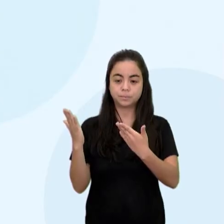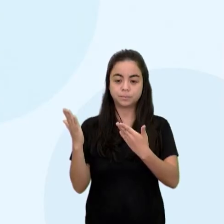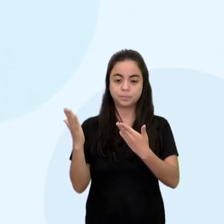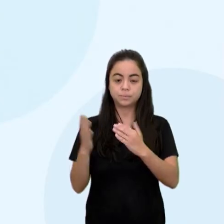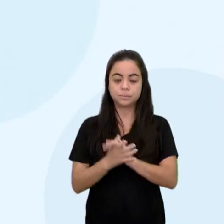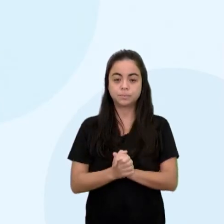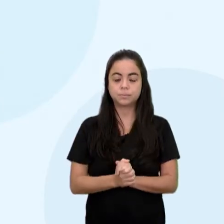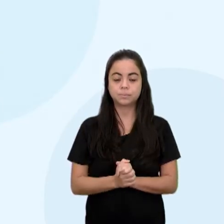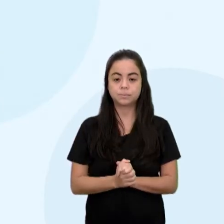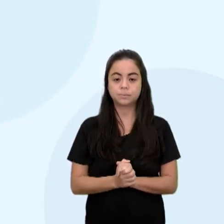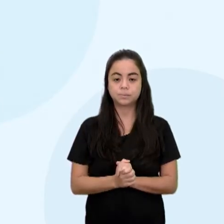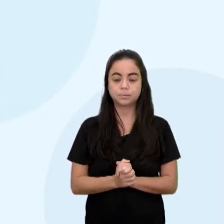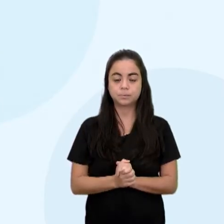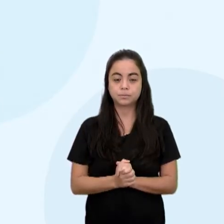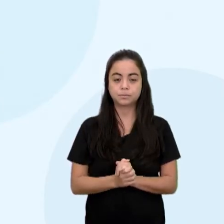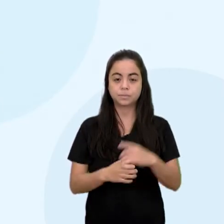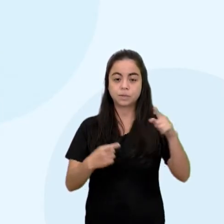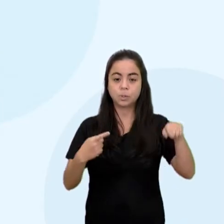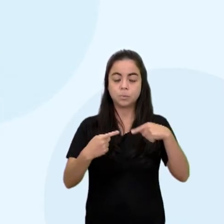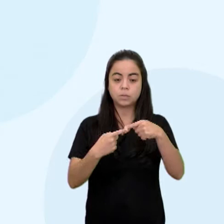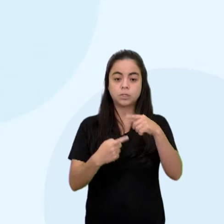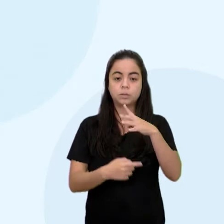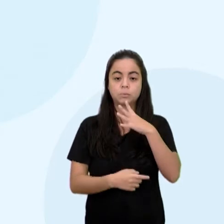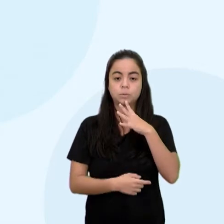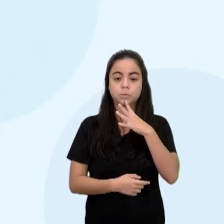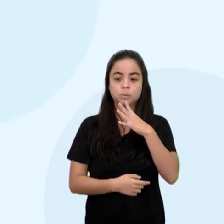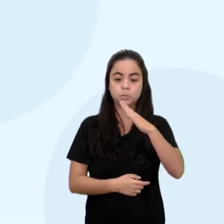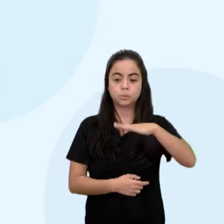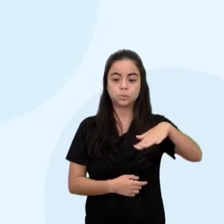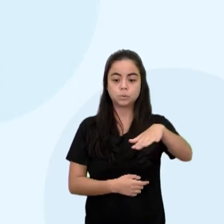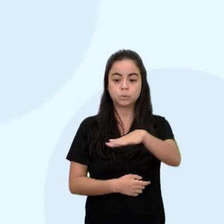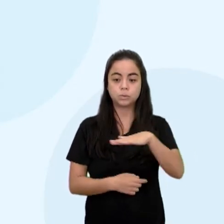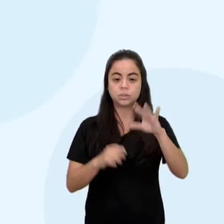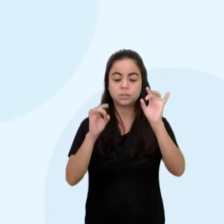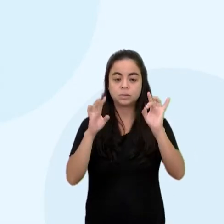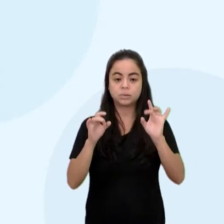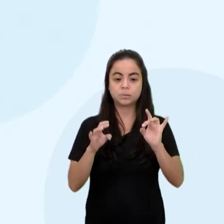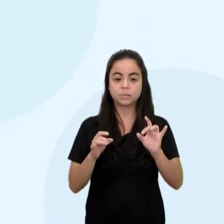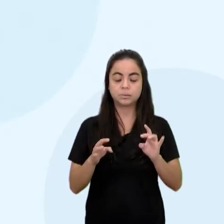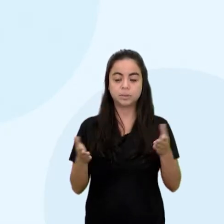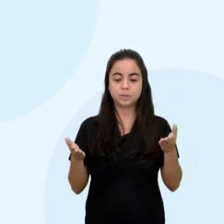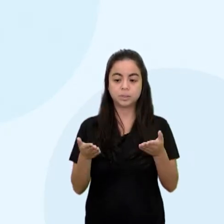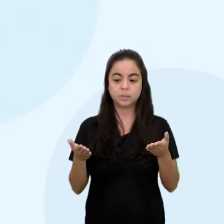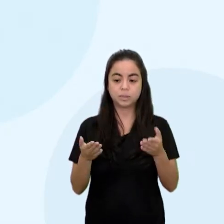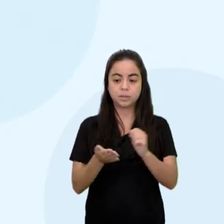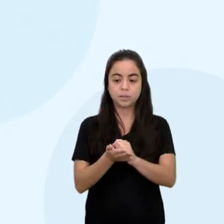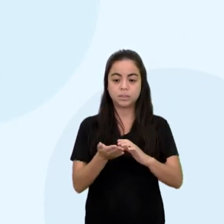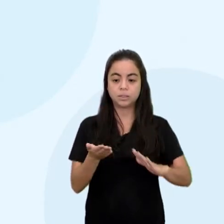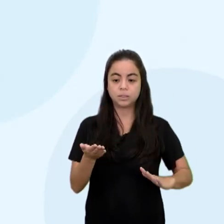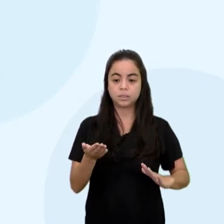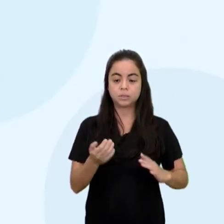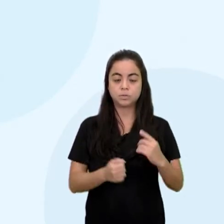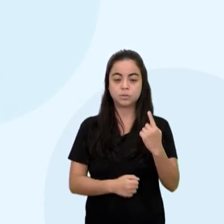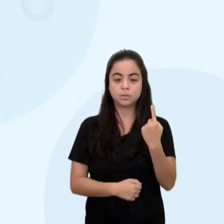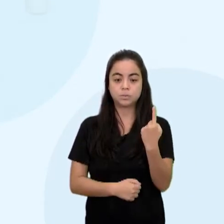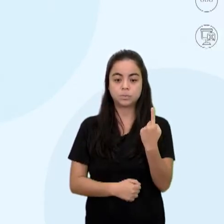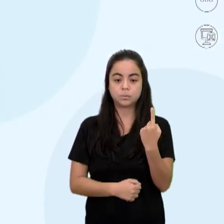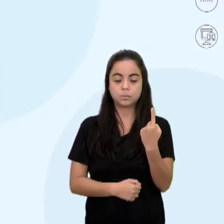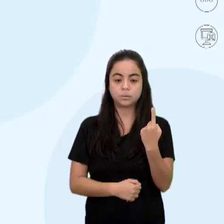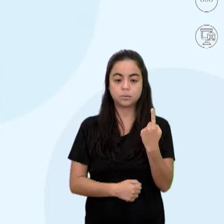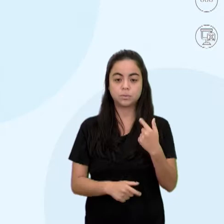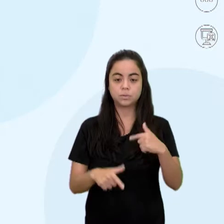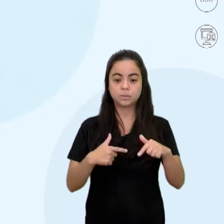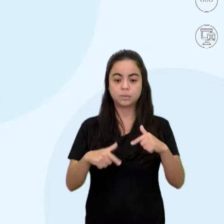na telinha de vocês. O objeto de estudo da gente, especificamente para esta atividade, atividade 1 que nós estamos